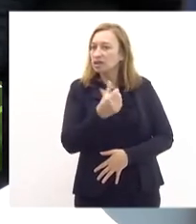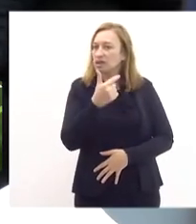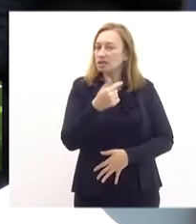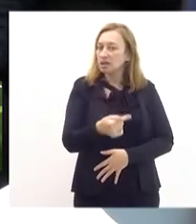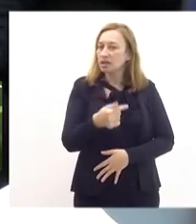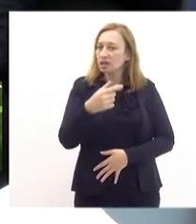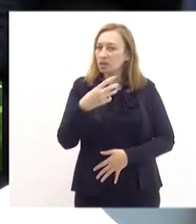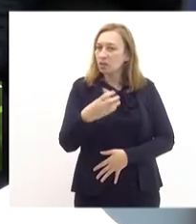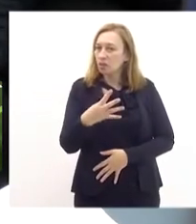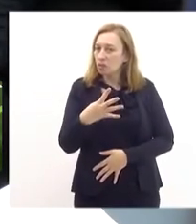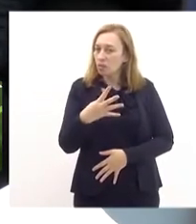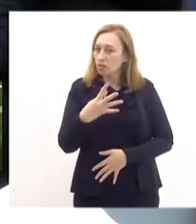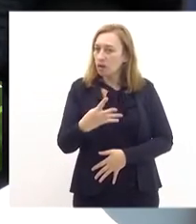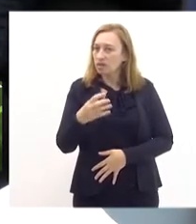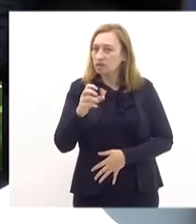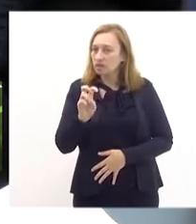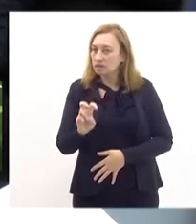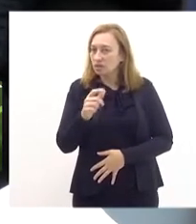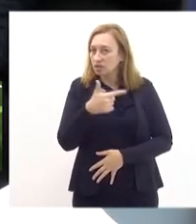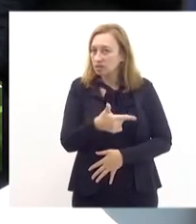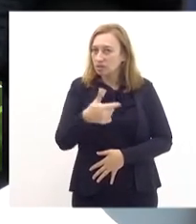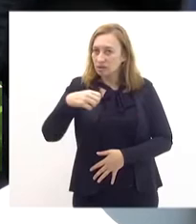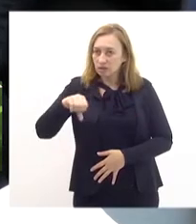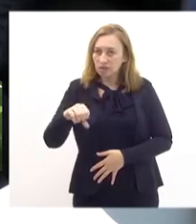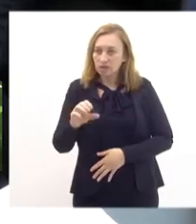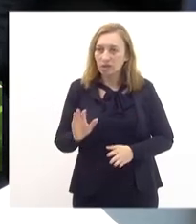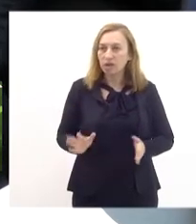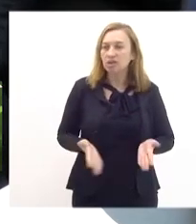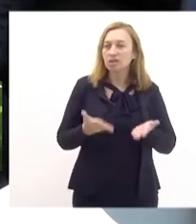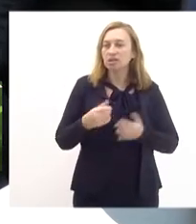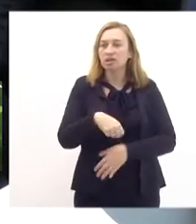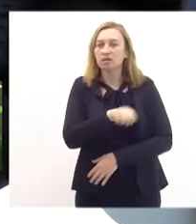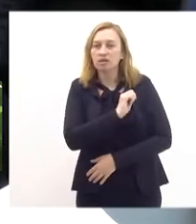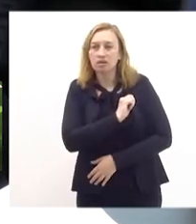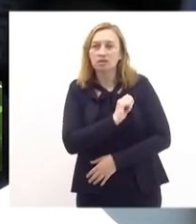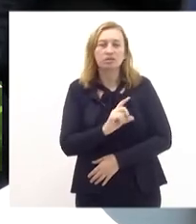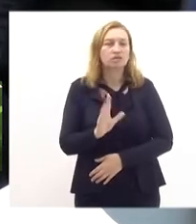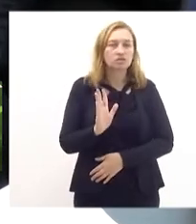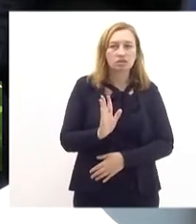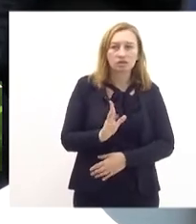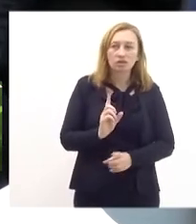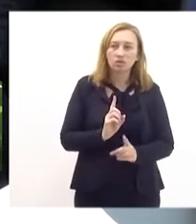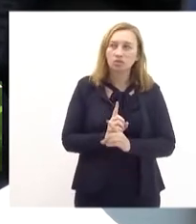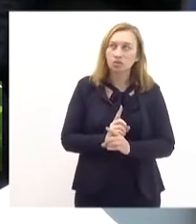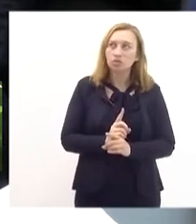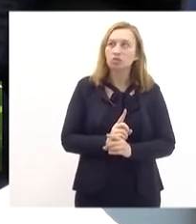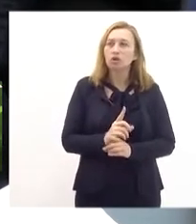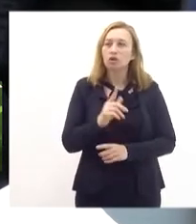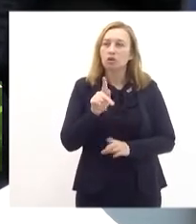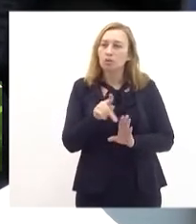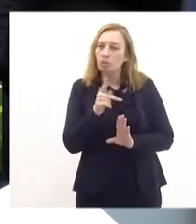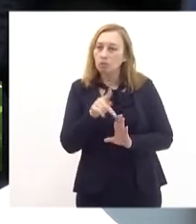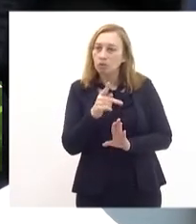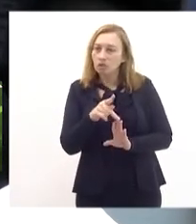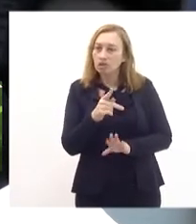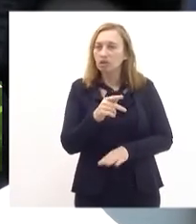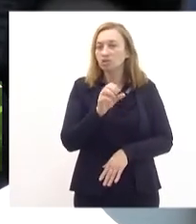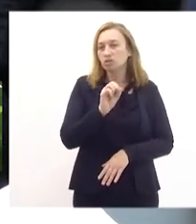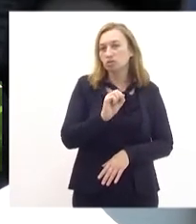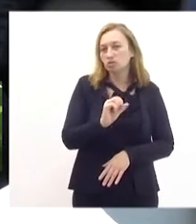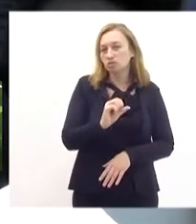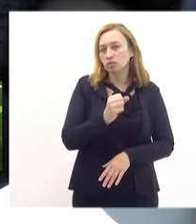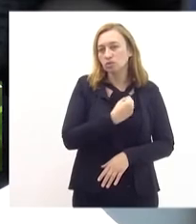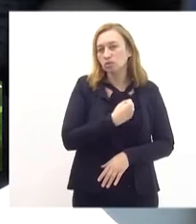de 2019. E no âmbito dos incentivos fiscais, a gente encontra a portaria CODIN número 5